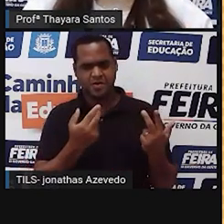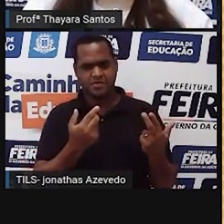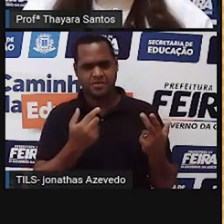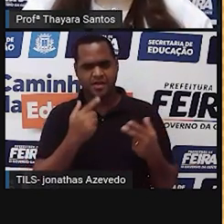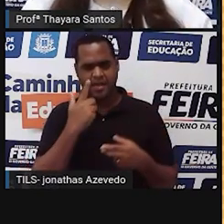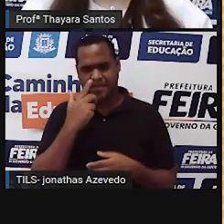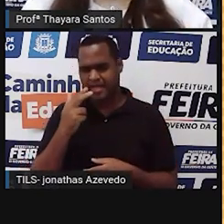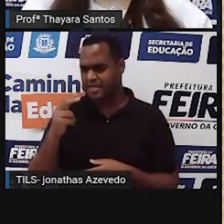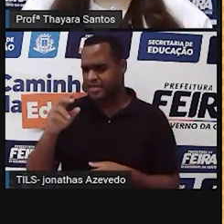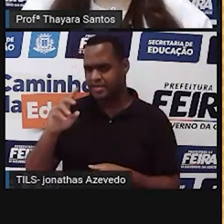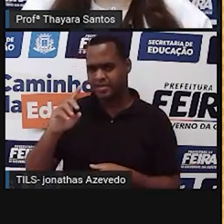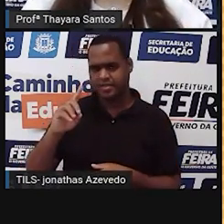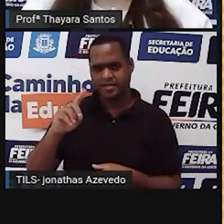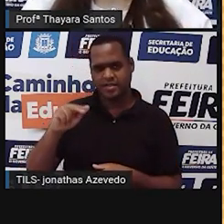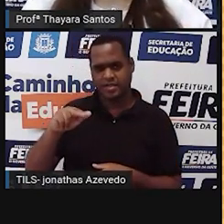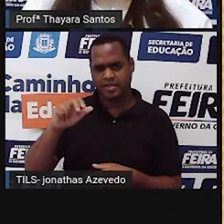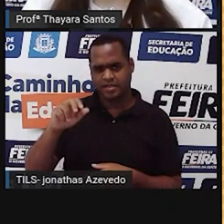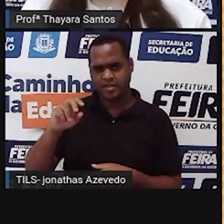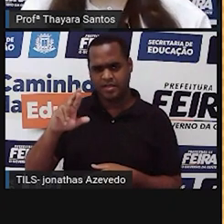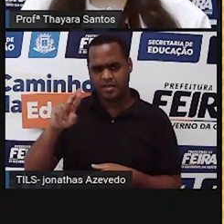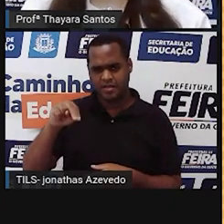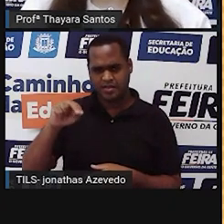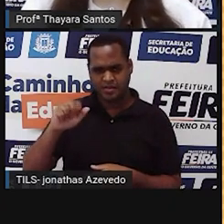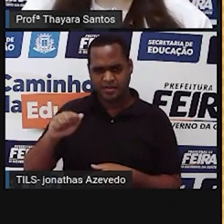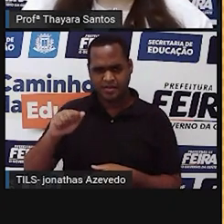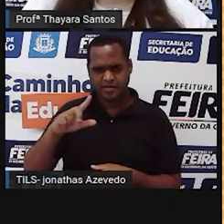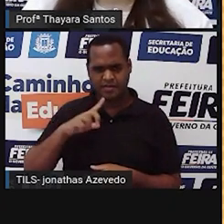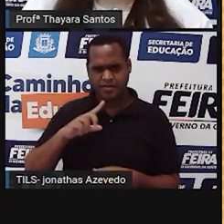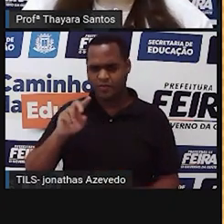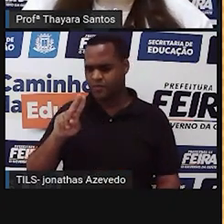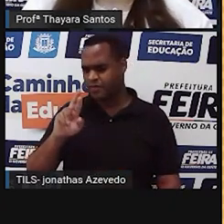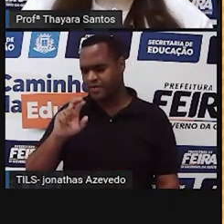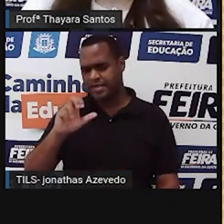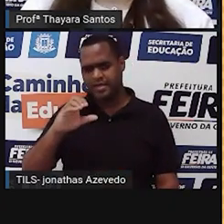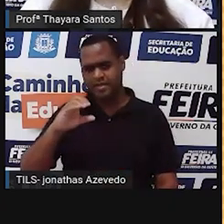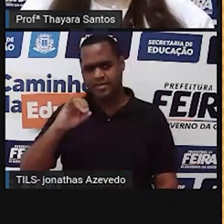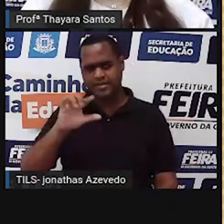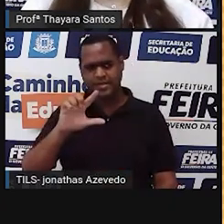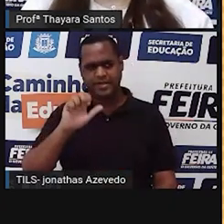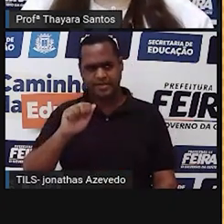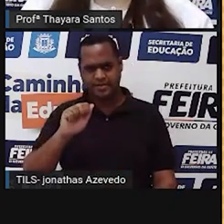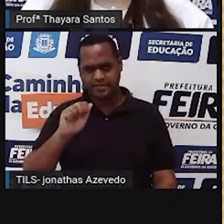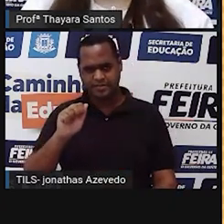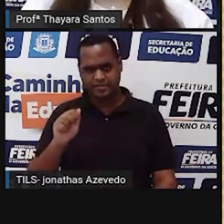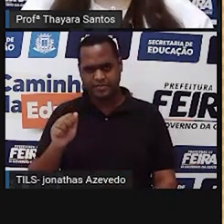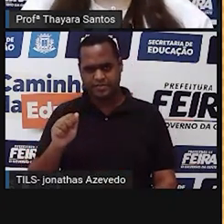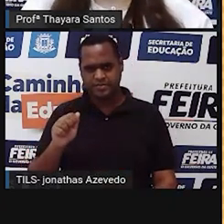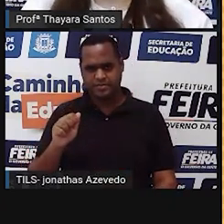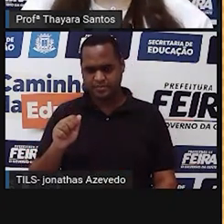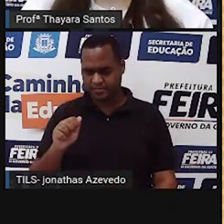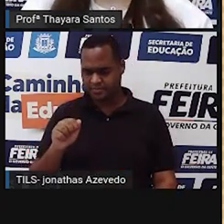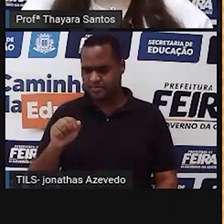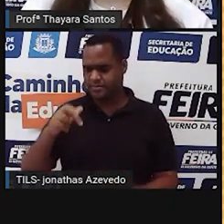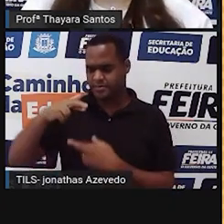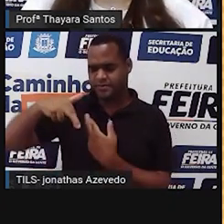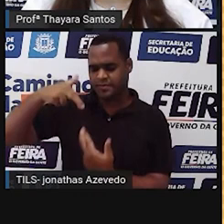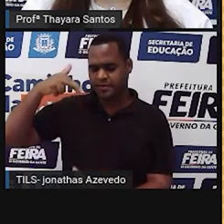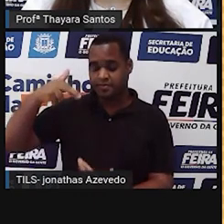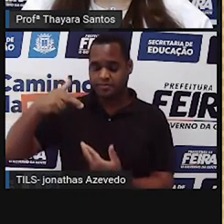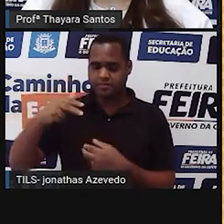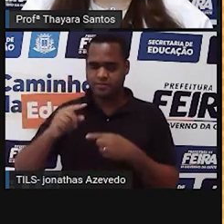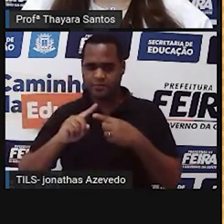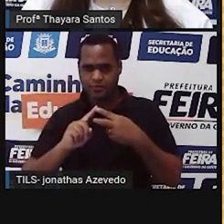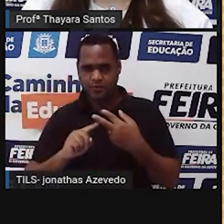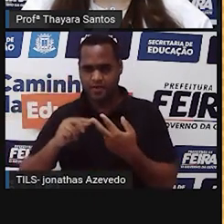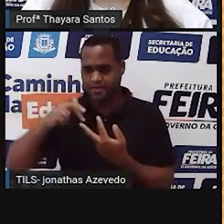tem timina. Quem substitui a timina no RNA é a uracila. O DNA é uma fita dupla, né?